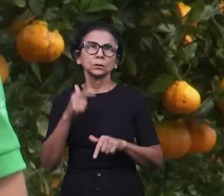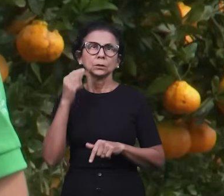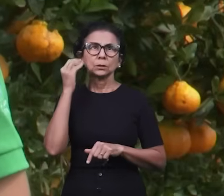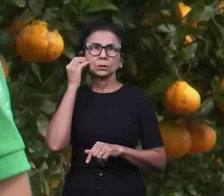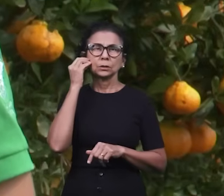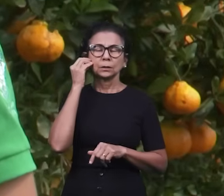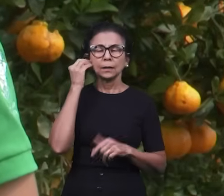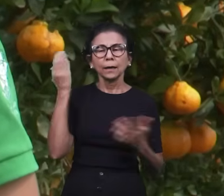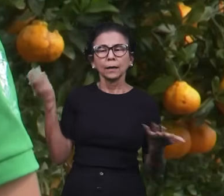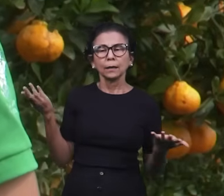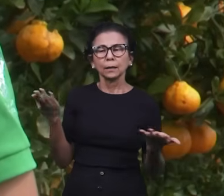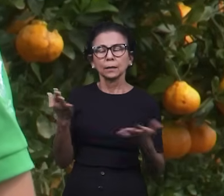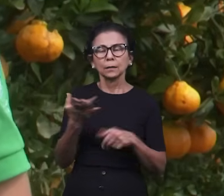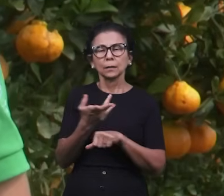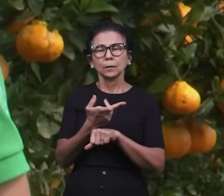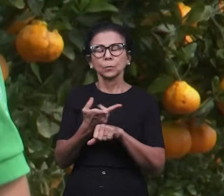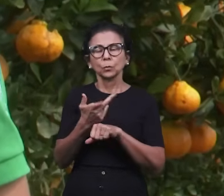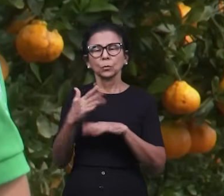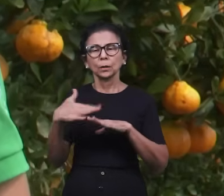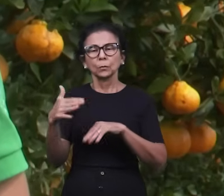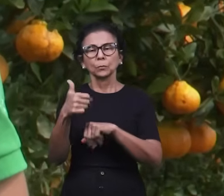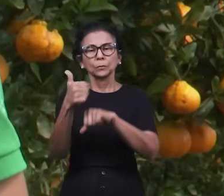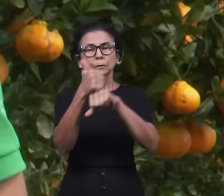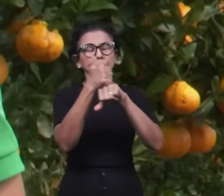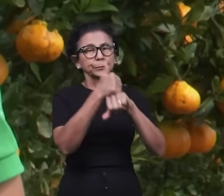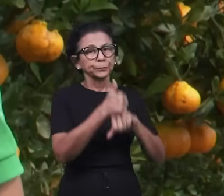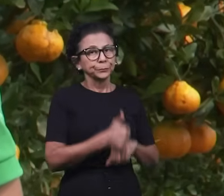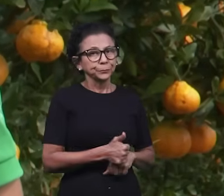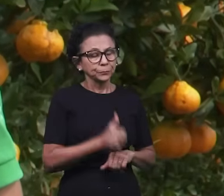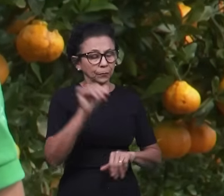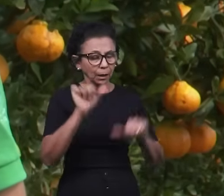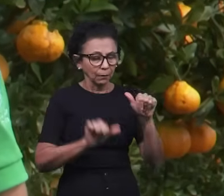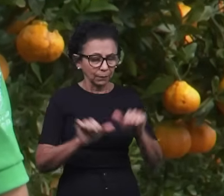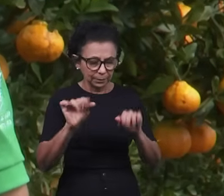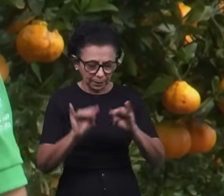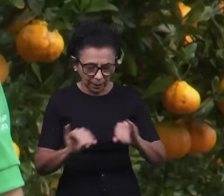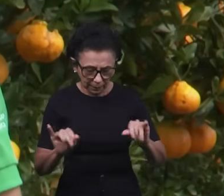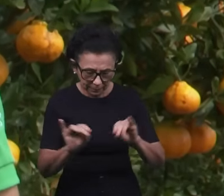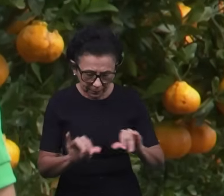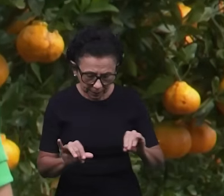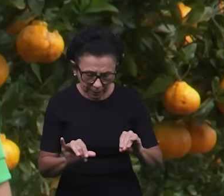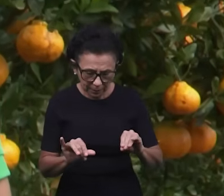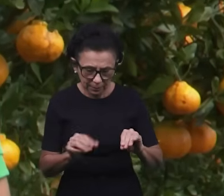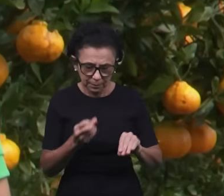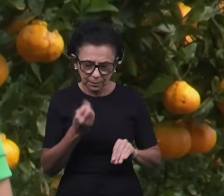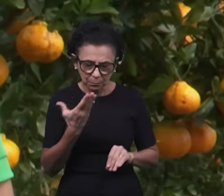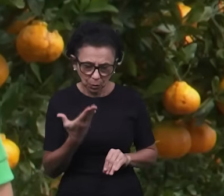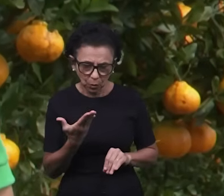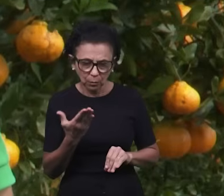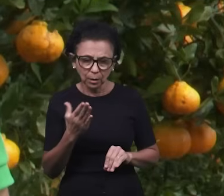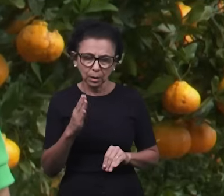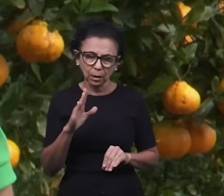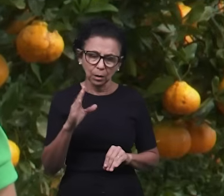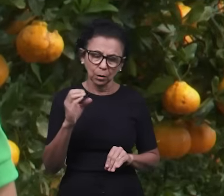Com a abertura desse mercado, como a mexerica pocã passou a ser um produto que é levado para atender São Paulo, Minas